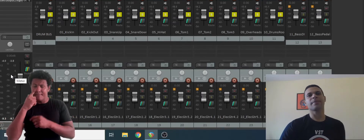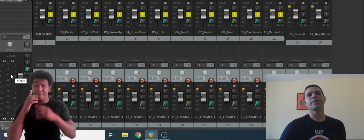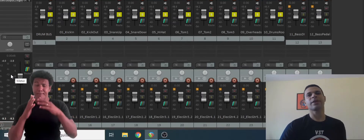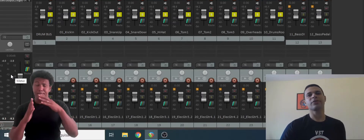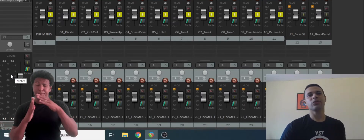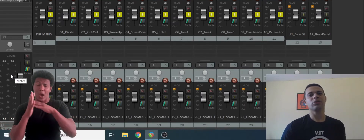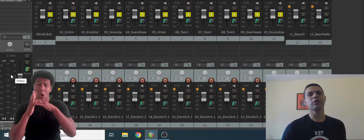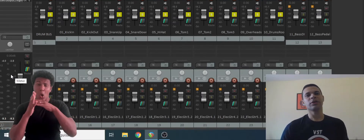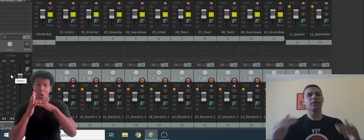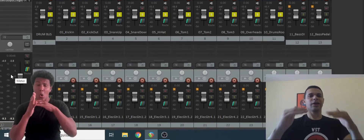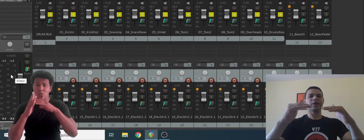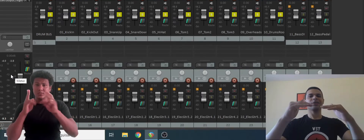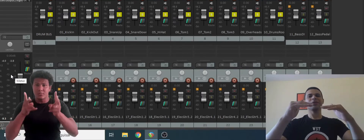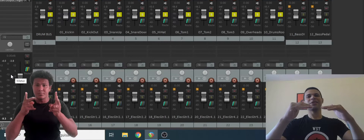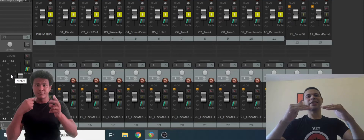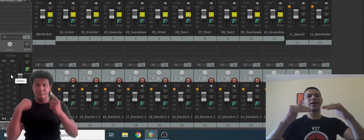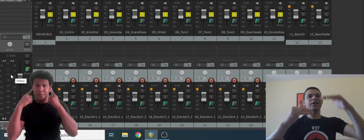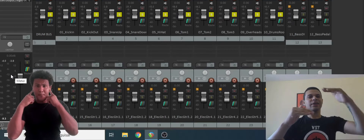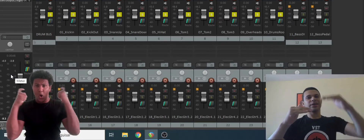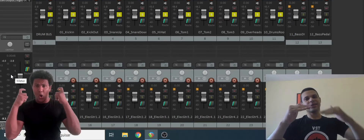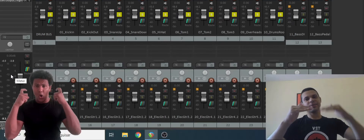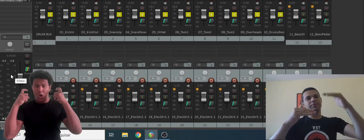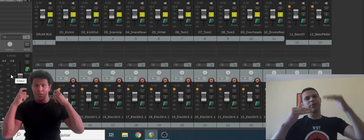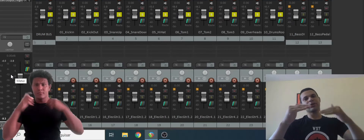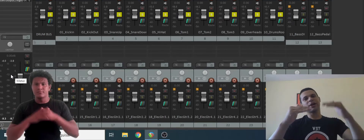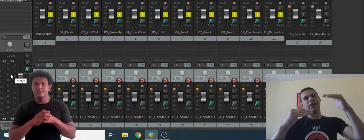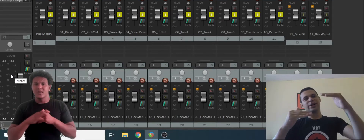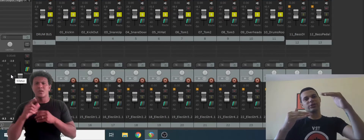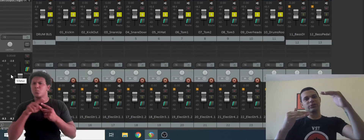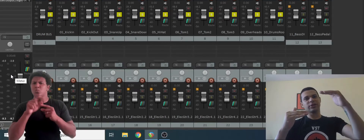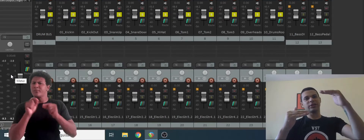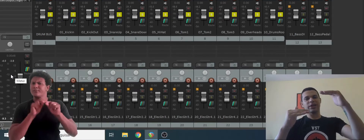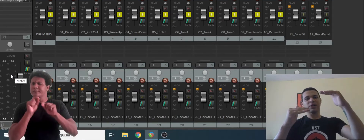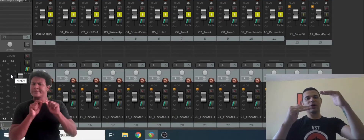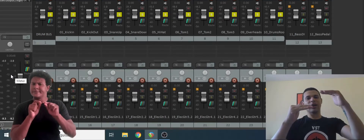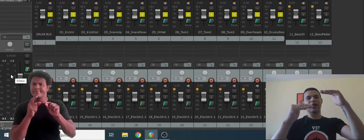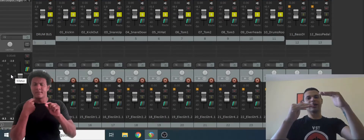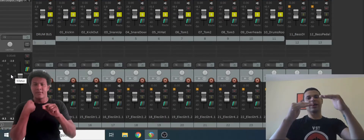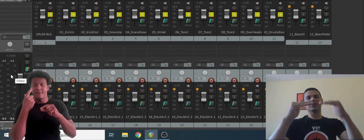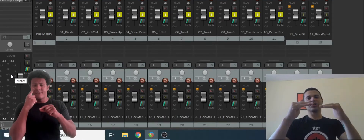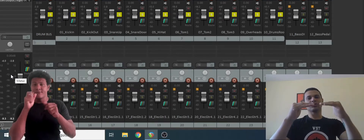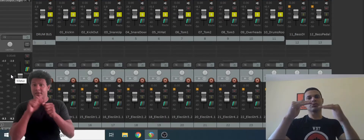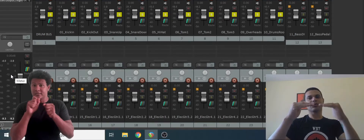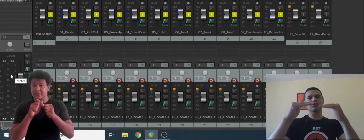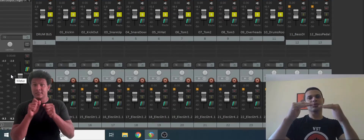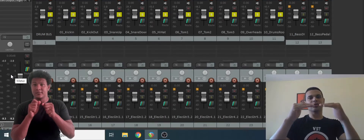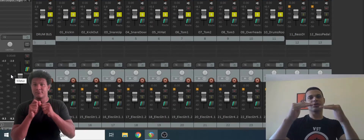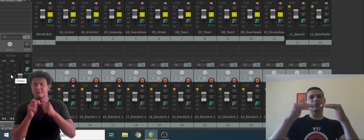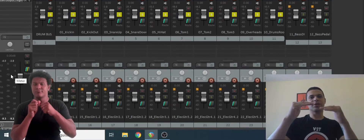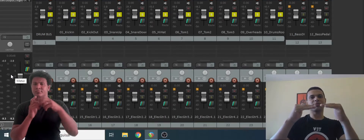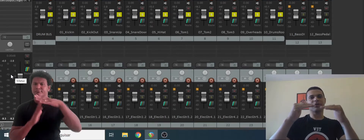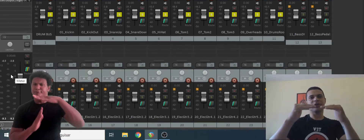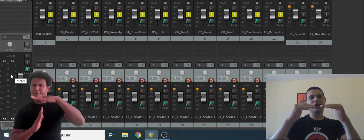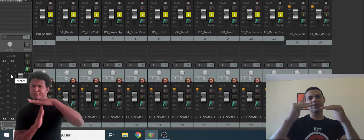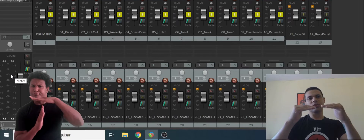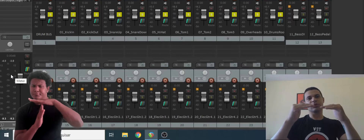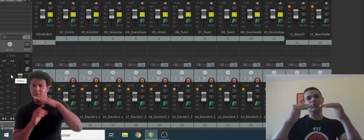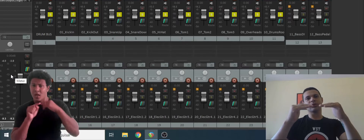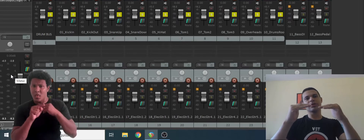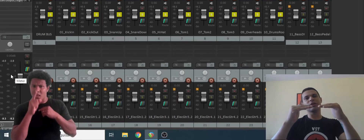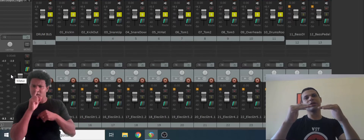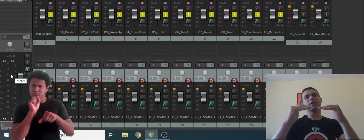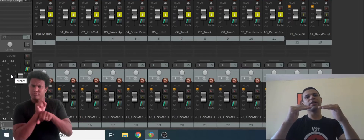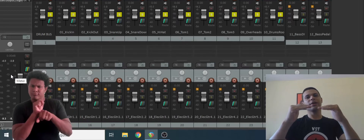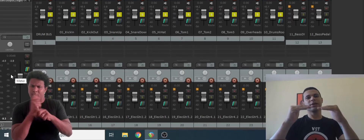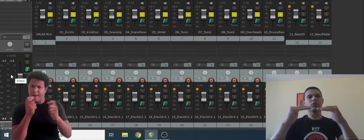fazer? Eu vou limitar esse pico da caixa. Eu vou tentar igualar a caixa junto com os outros instrumentos para ficarem soando